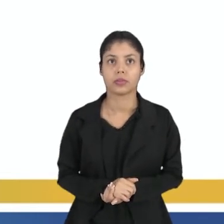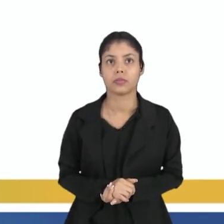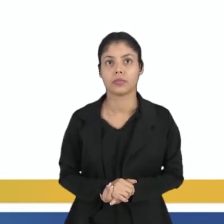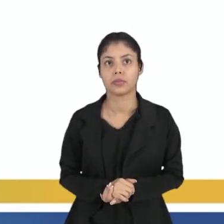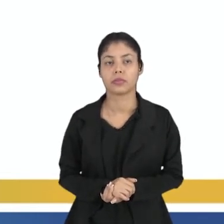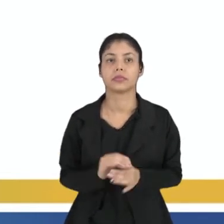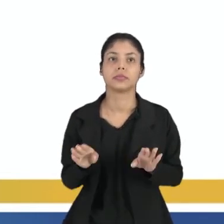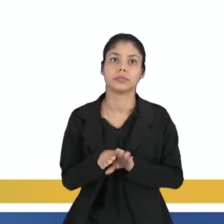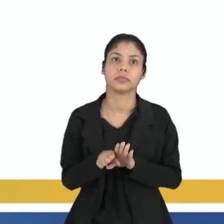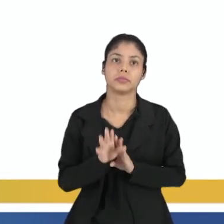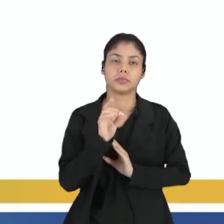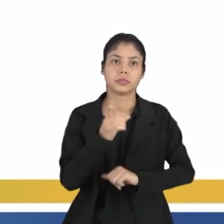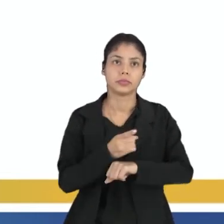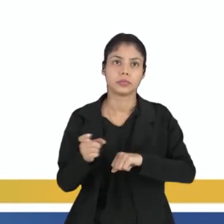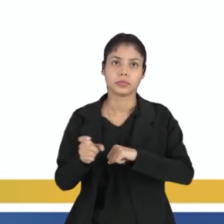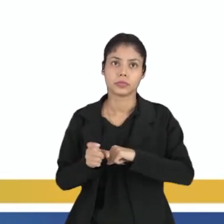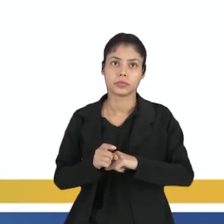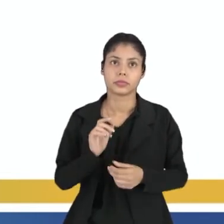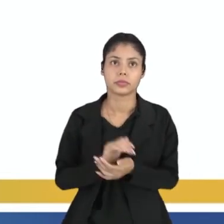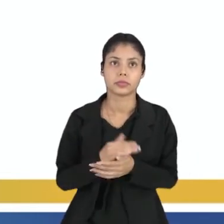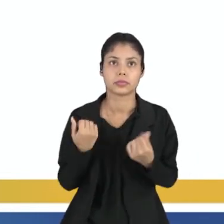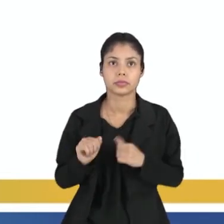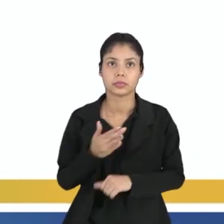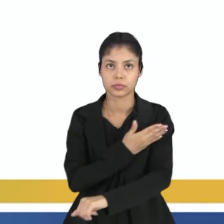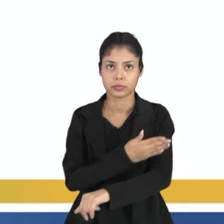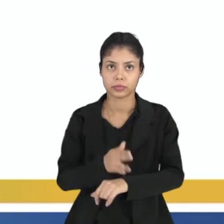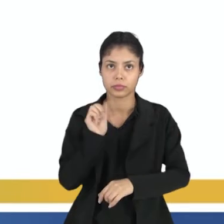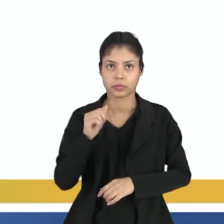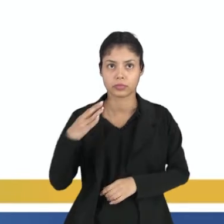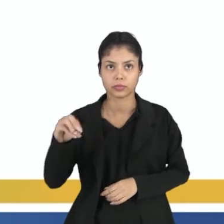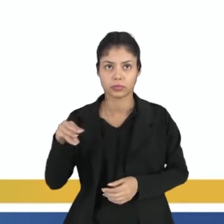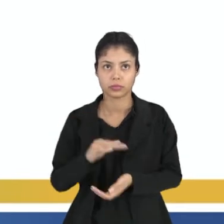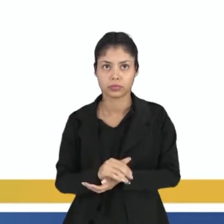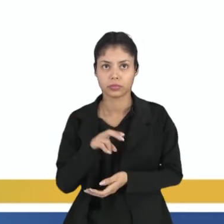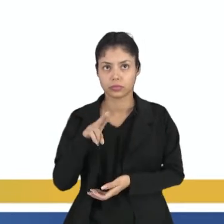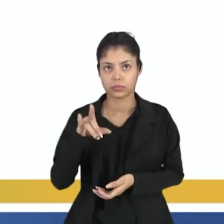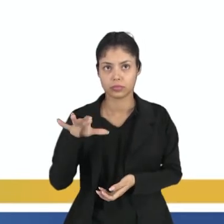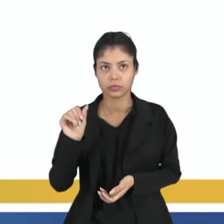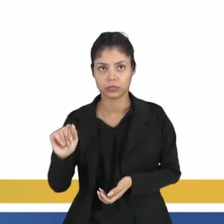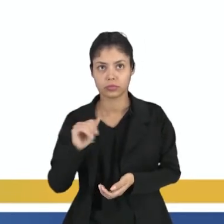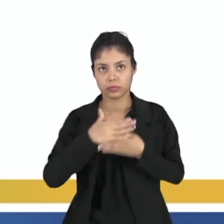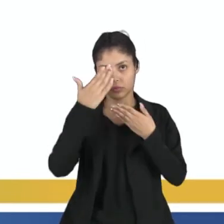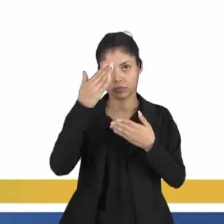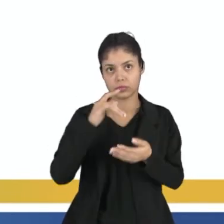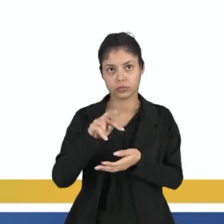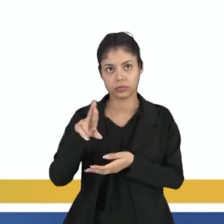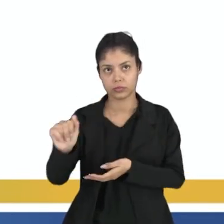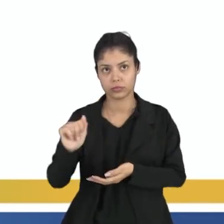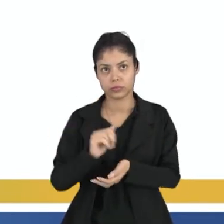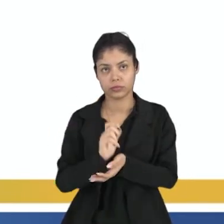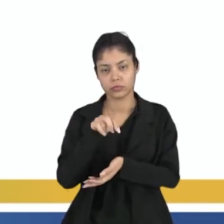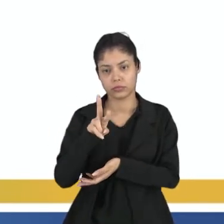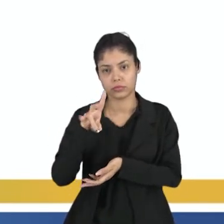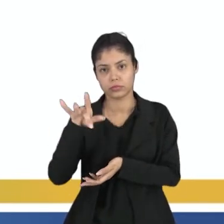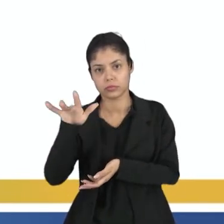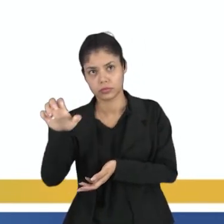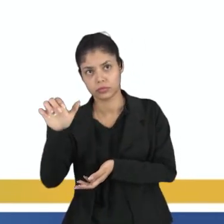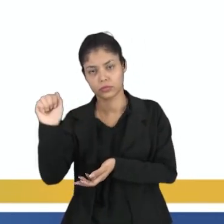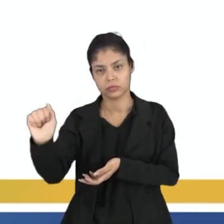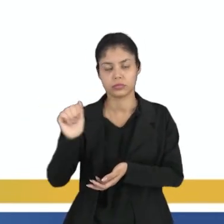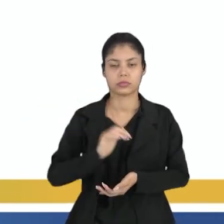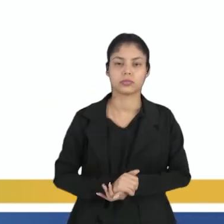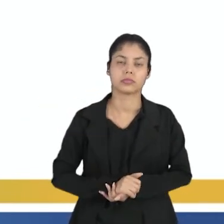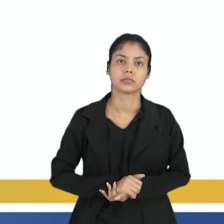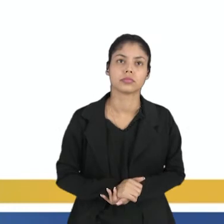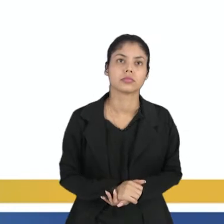E aí os adjetivos, necessário a, acostumado a, com, nocivo a, agradável a,